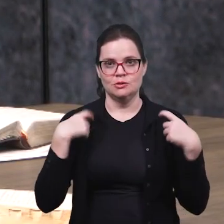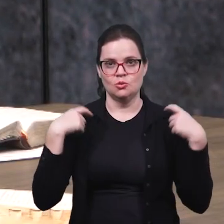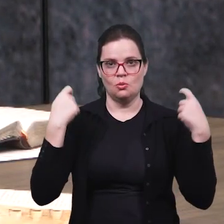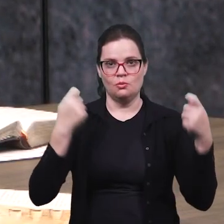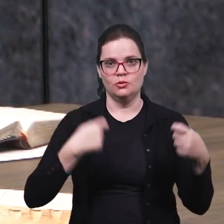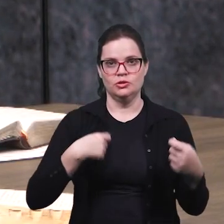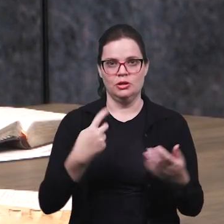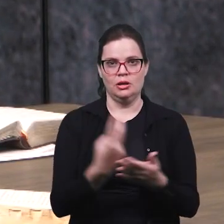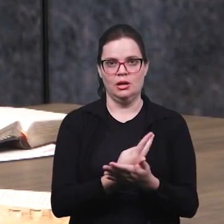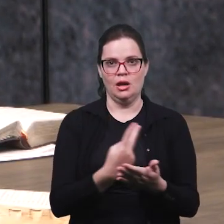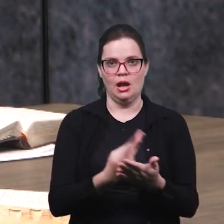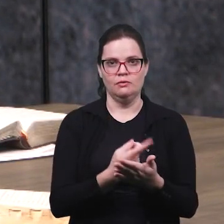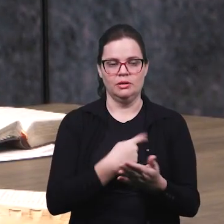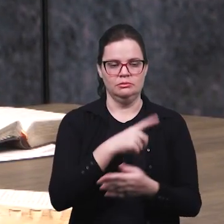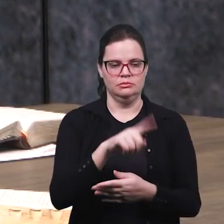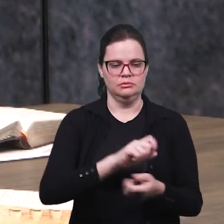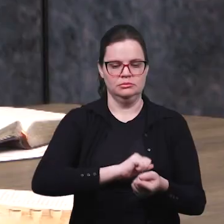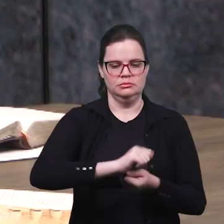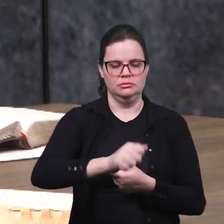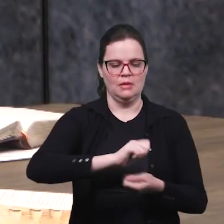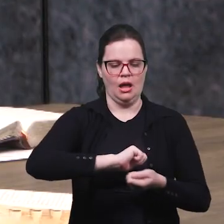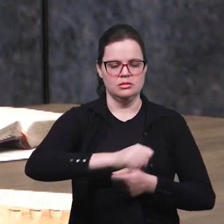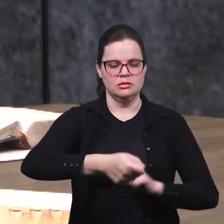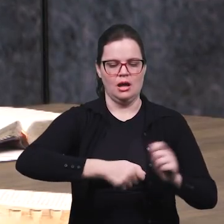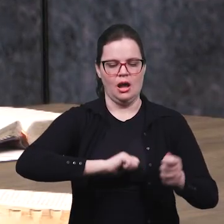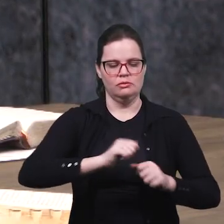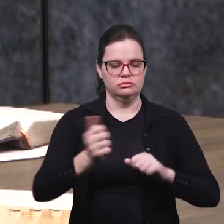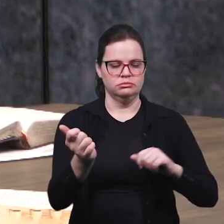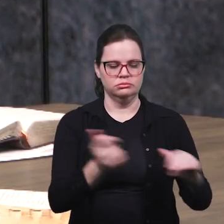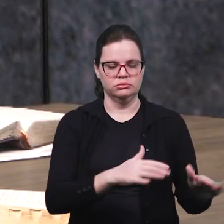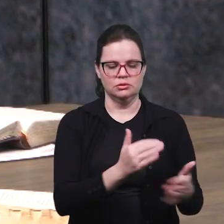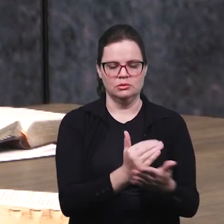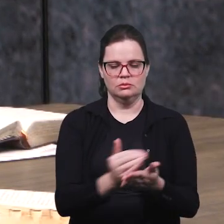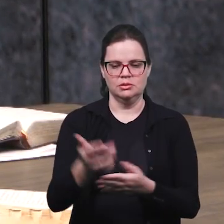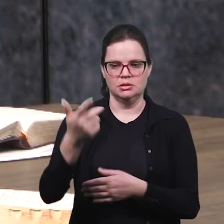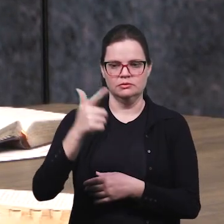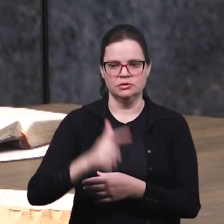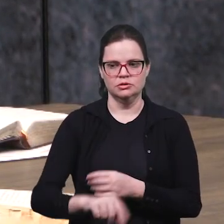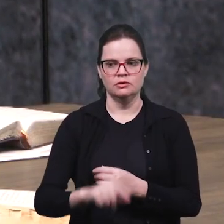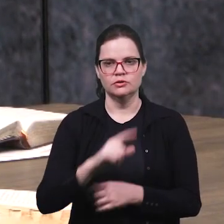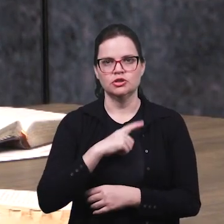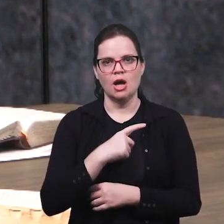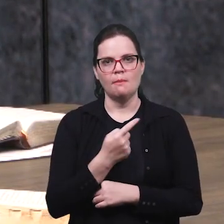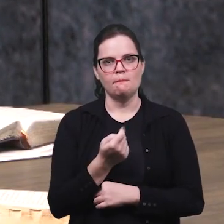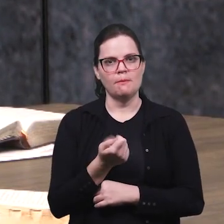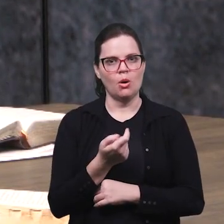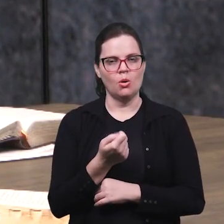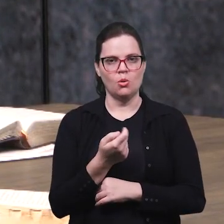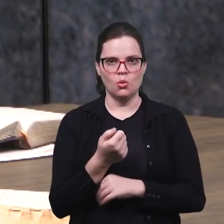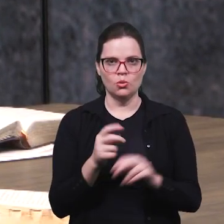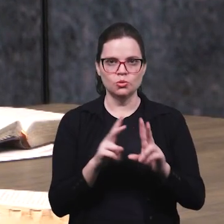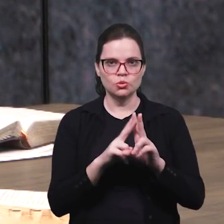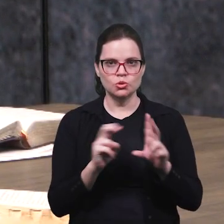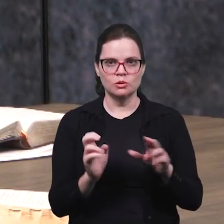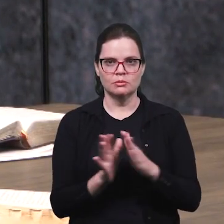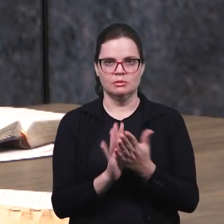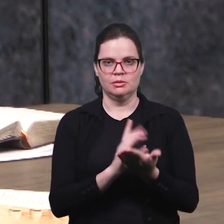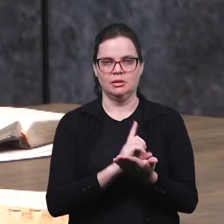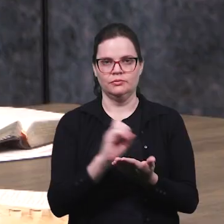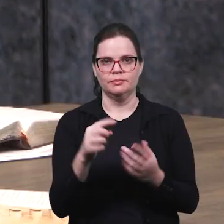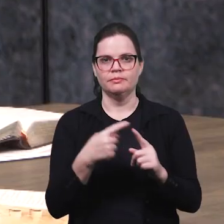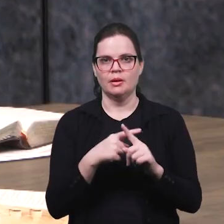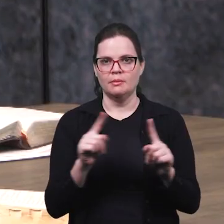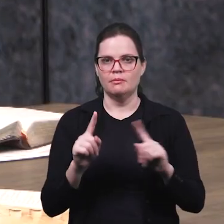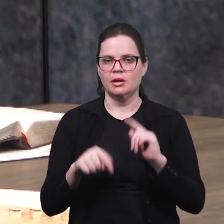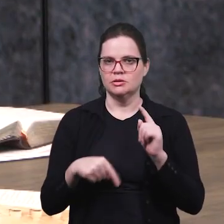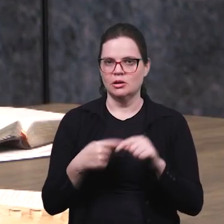parte, né, eles descartavam aquele material, começavam de novo. Haviam poucos exemplares da Bíblia, mas ela